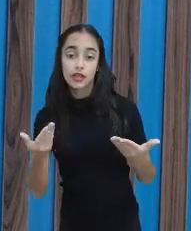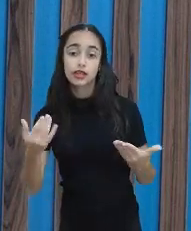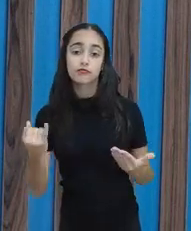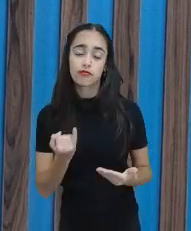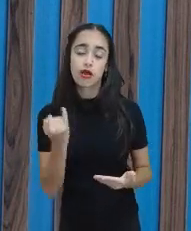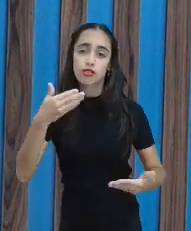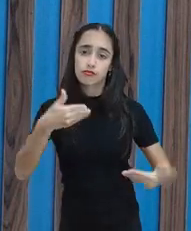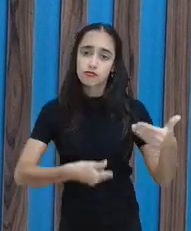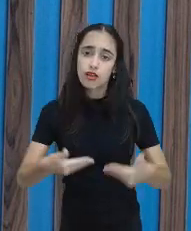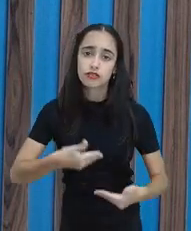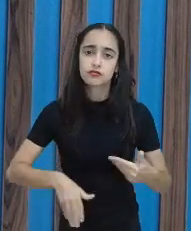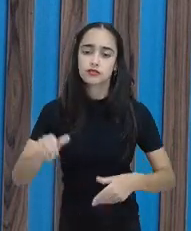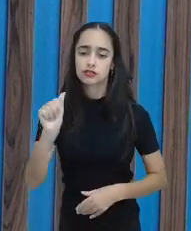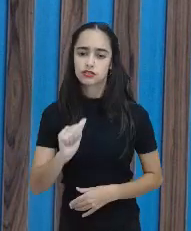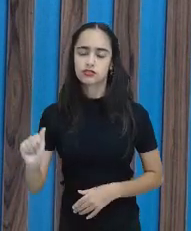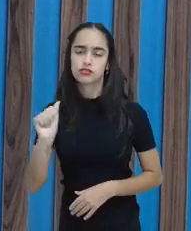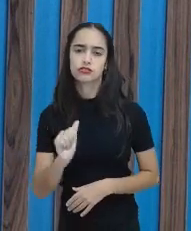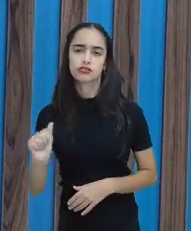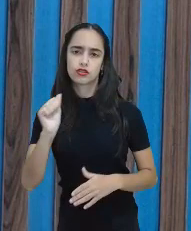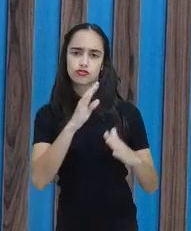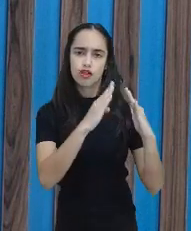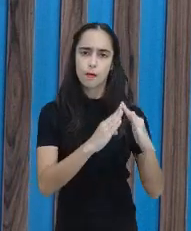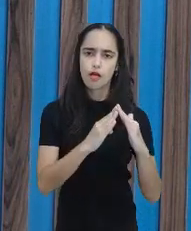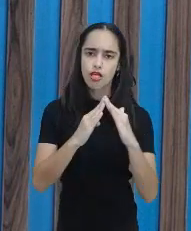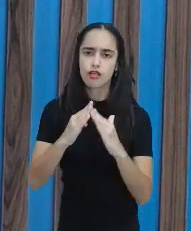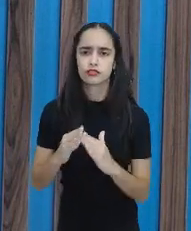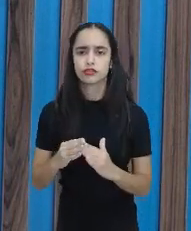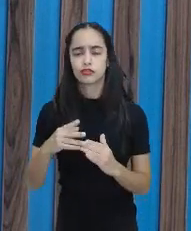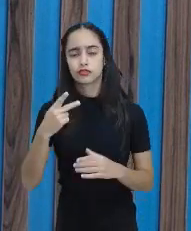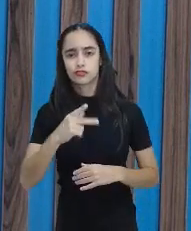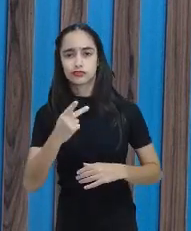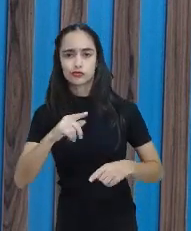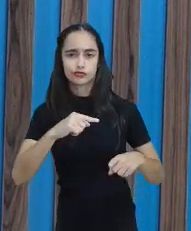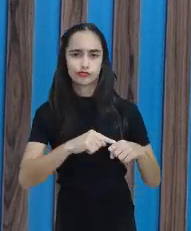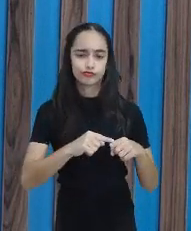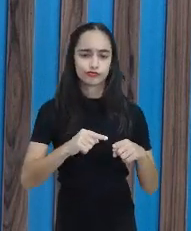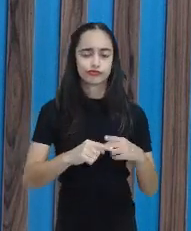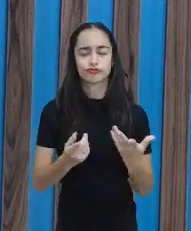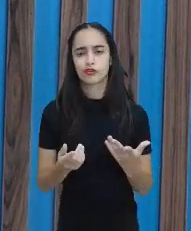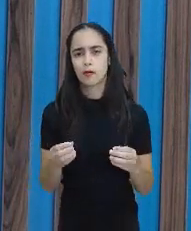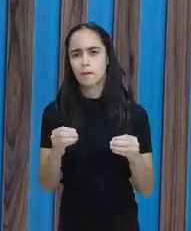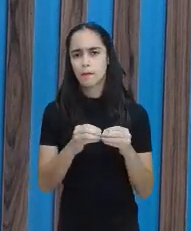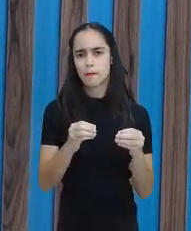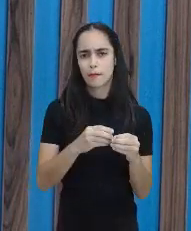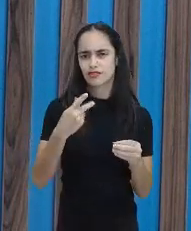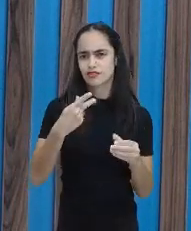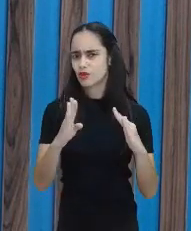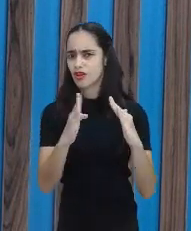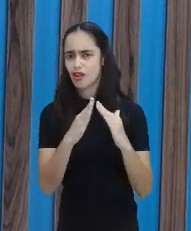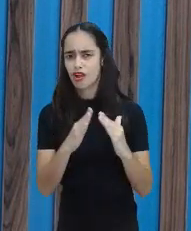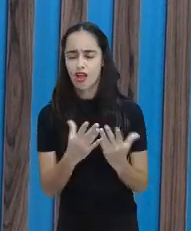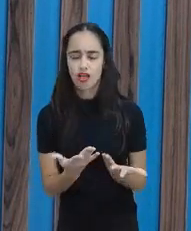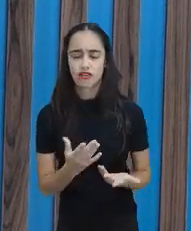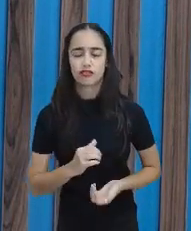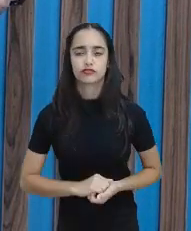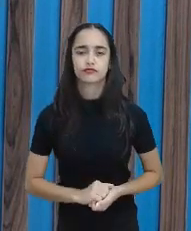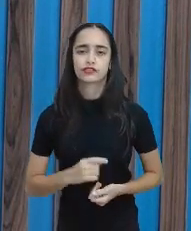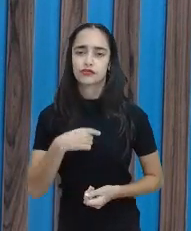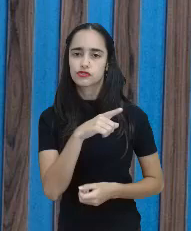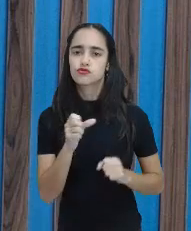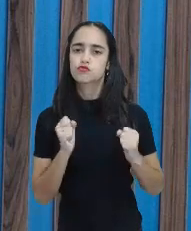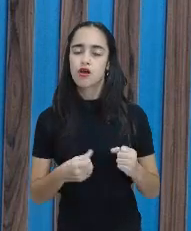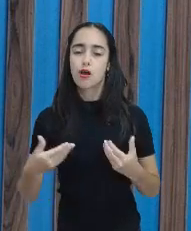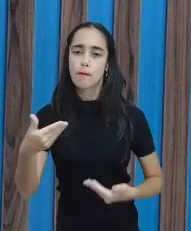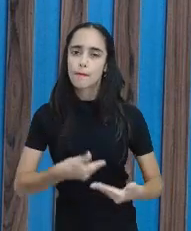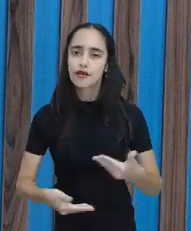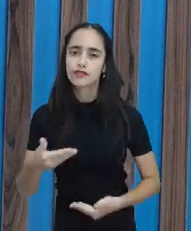São associações de moradores na sua comunidade escolar também, né? Que você pode ali se engajar e trazer,